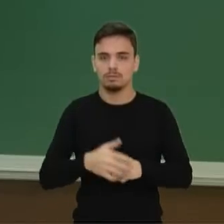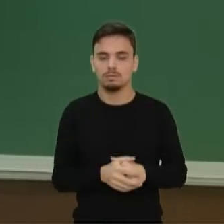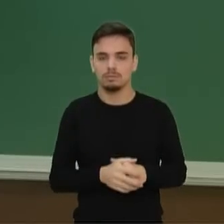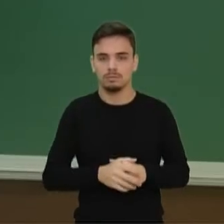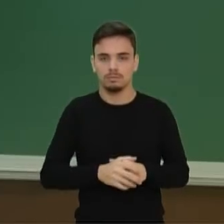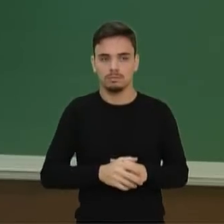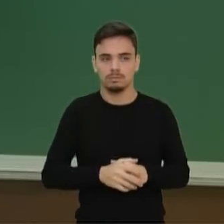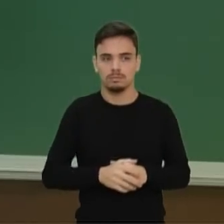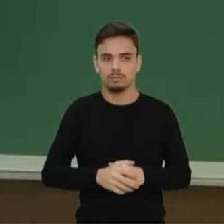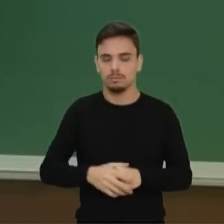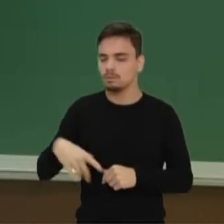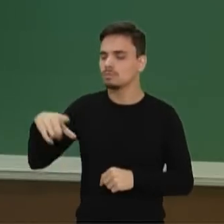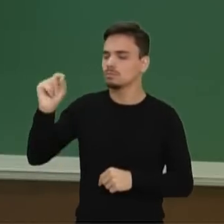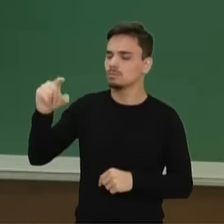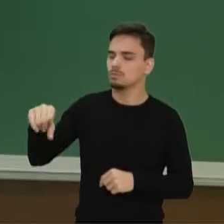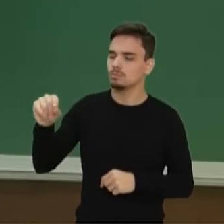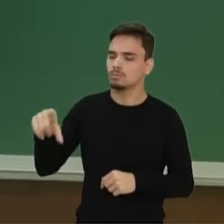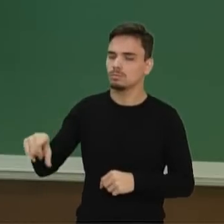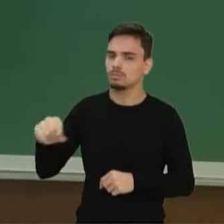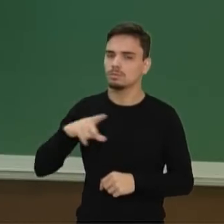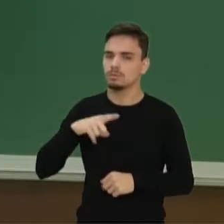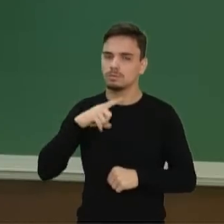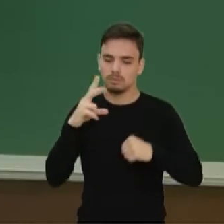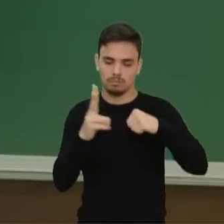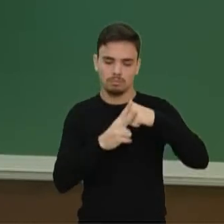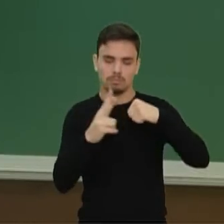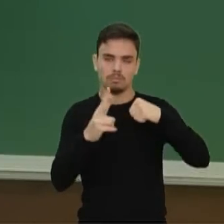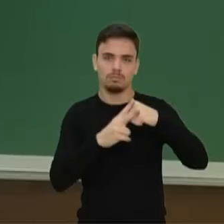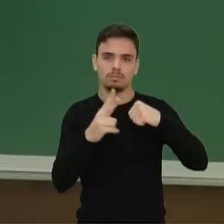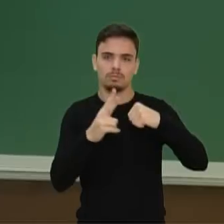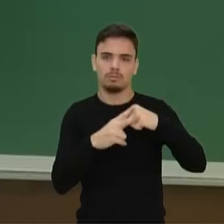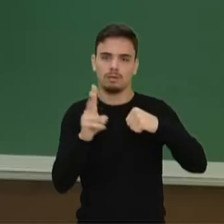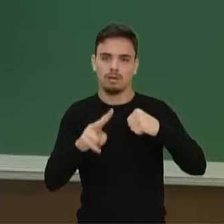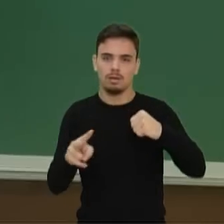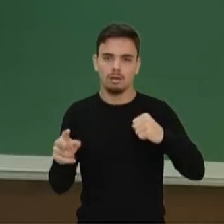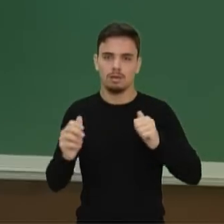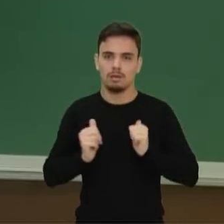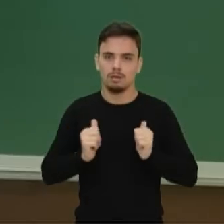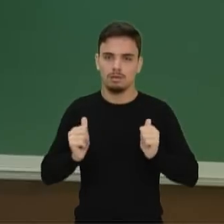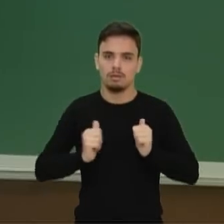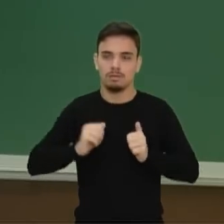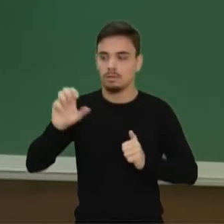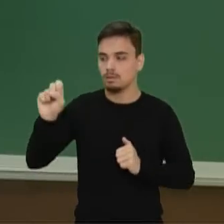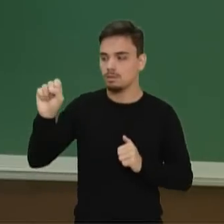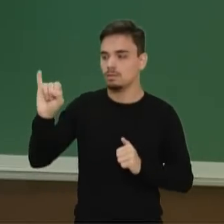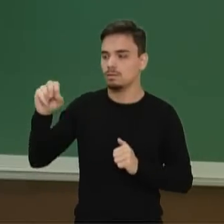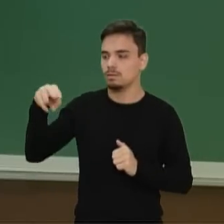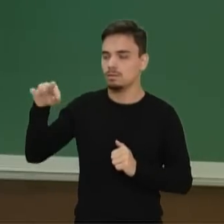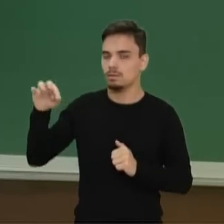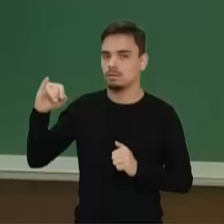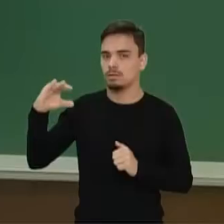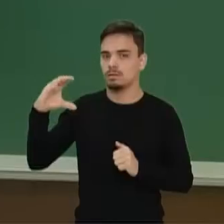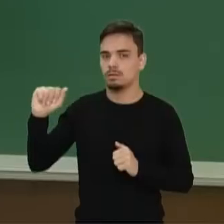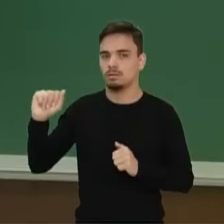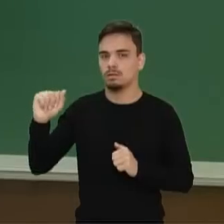Assinale a alternativa em que o verbo esteja na voz passiva sintética.